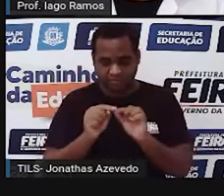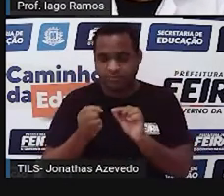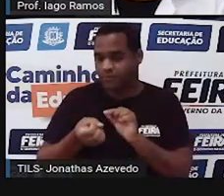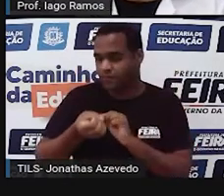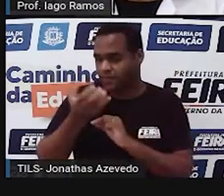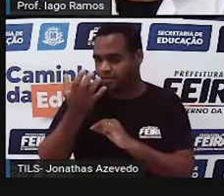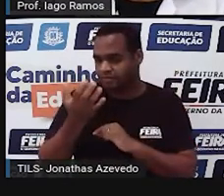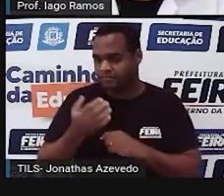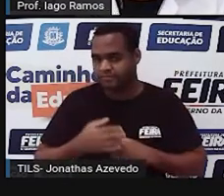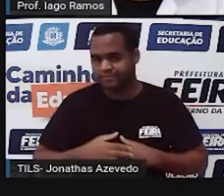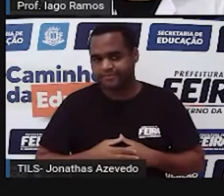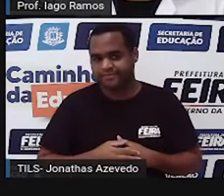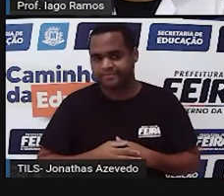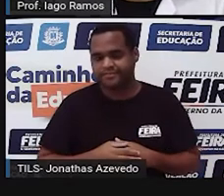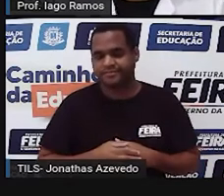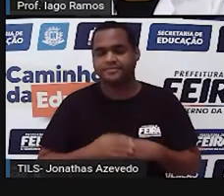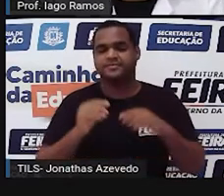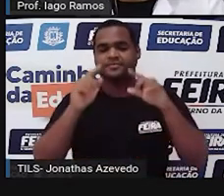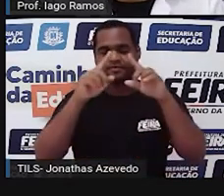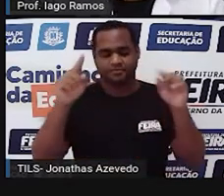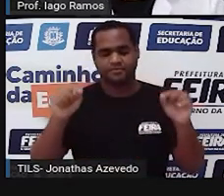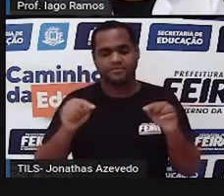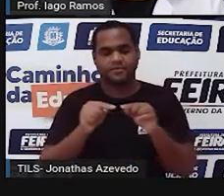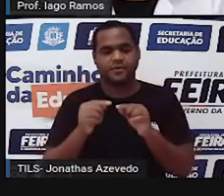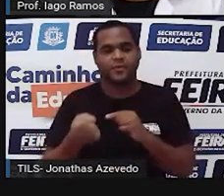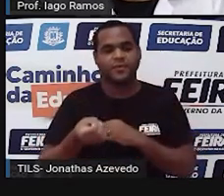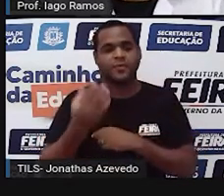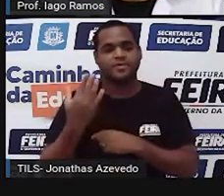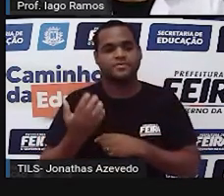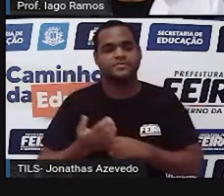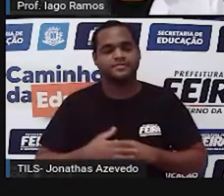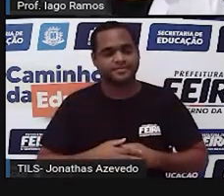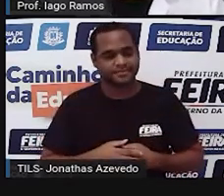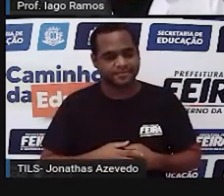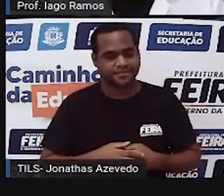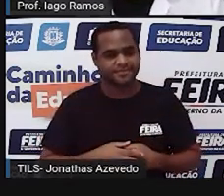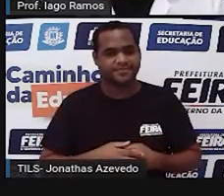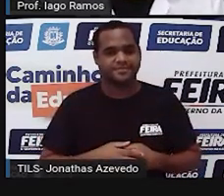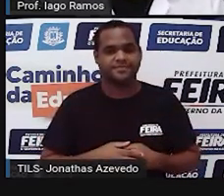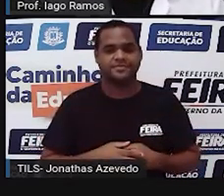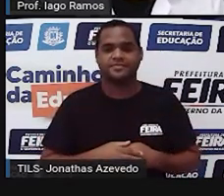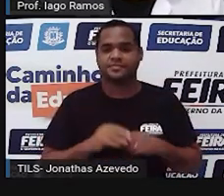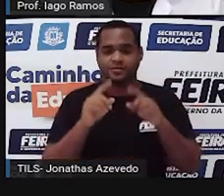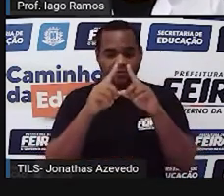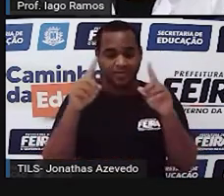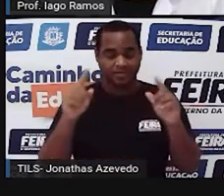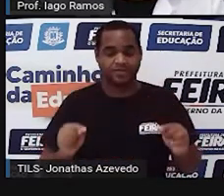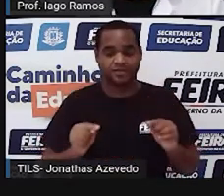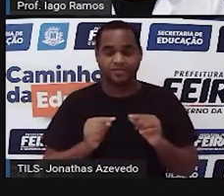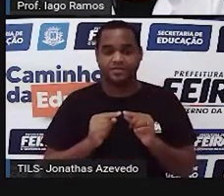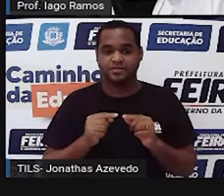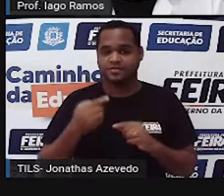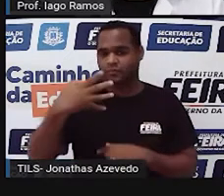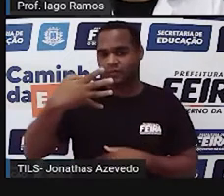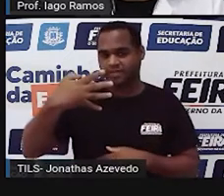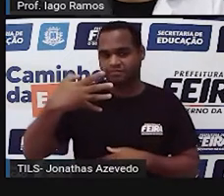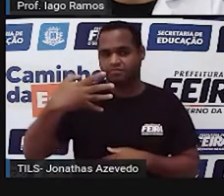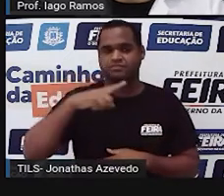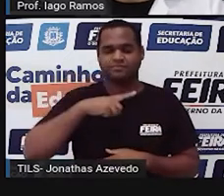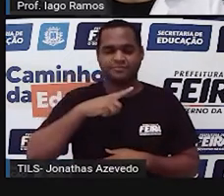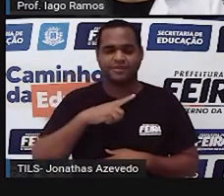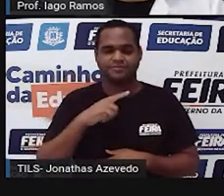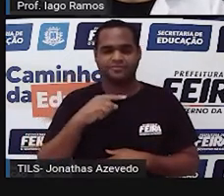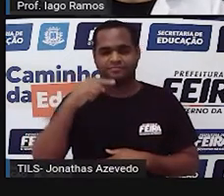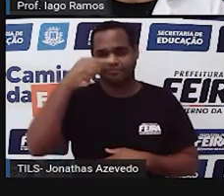polígono aí Quantos lados tem um quadrado né quadrado o professor tem quatro lados